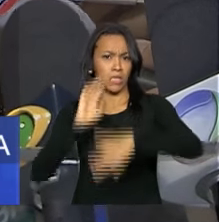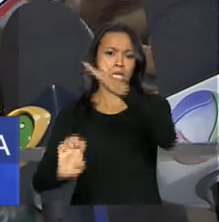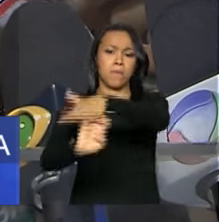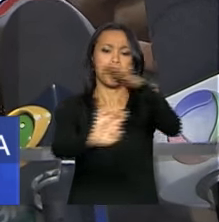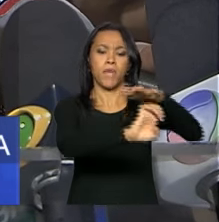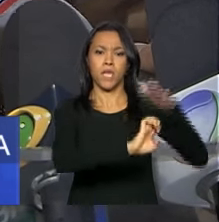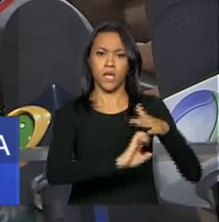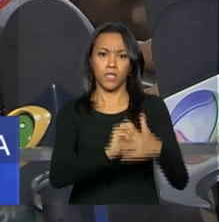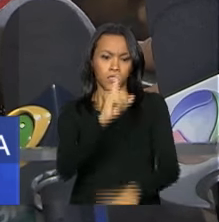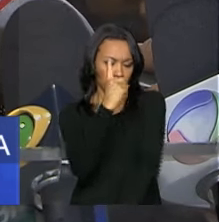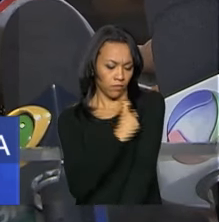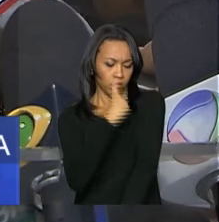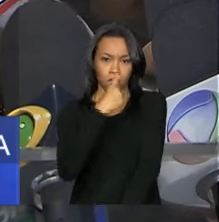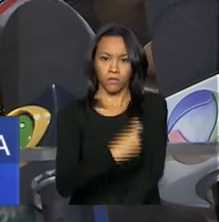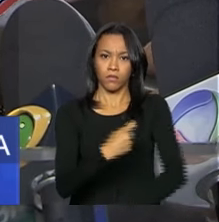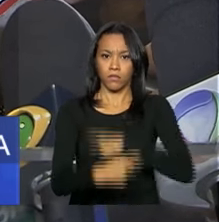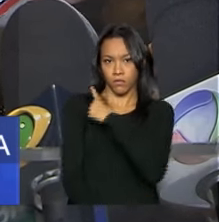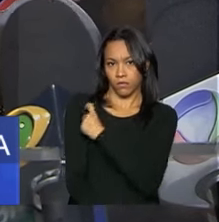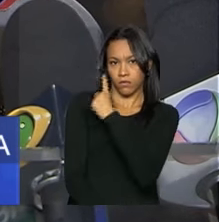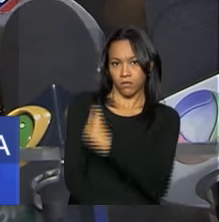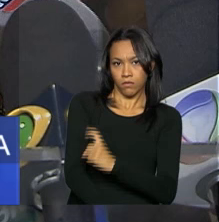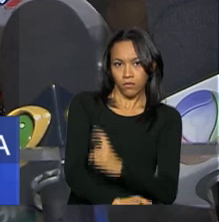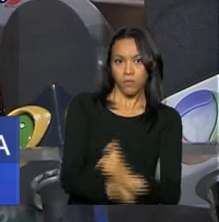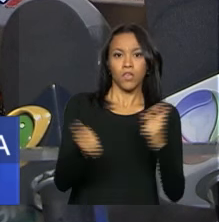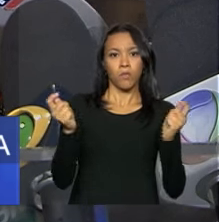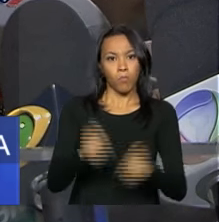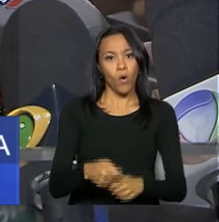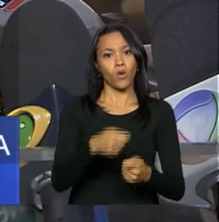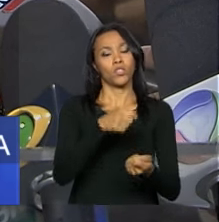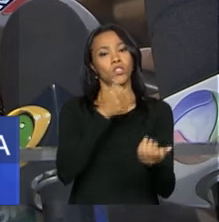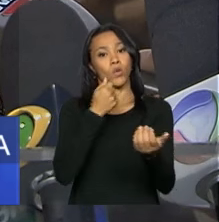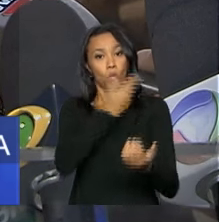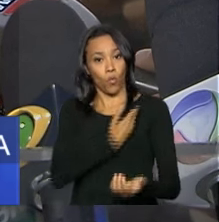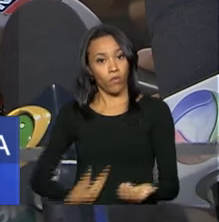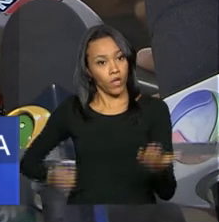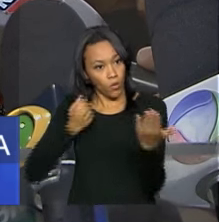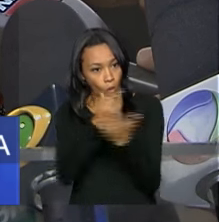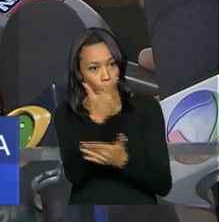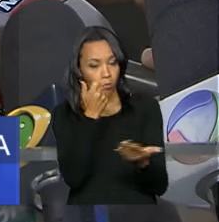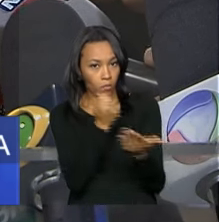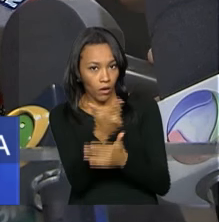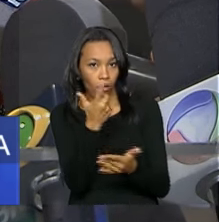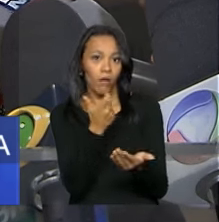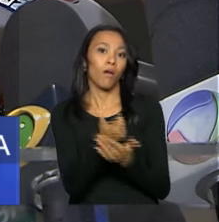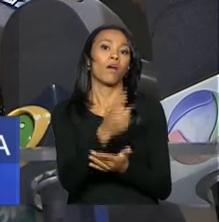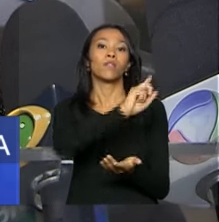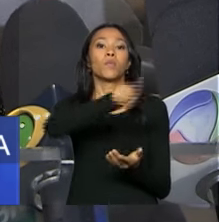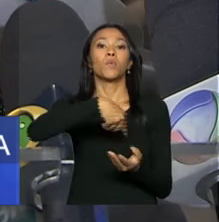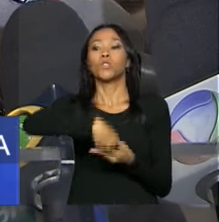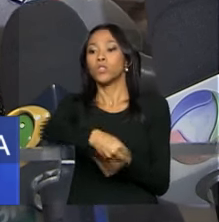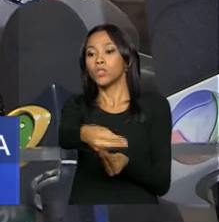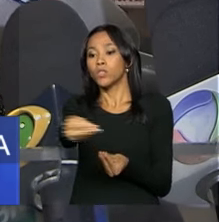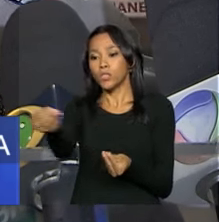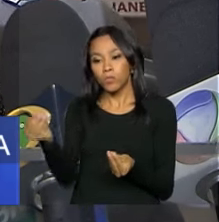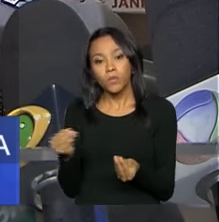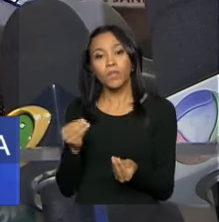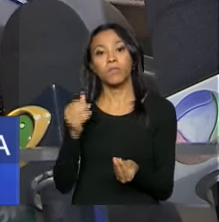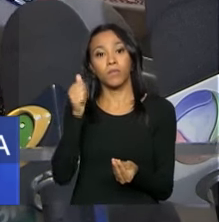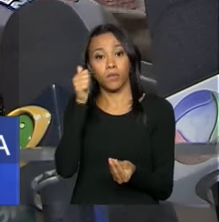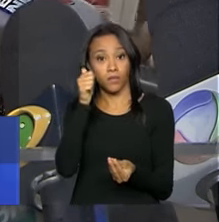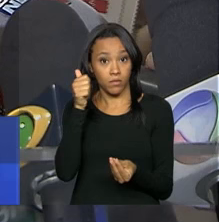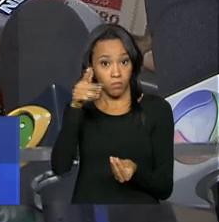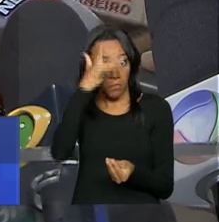ver exatamente a quantidade que ele pode nos fornecer e nós vamos adquirir esses repelentes e distribuir para